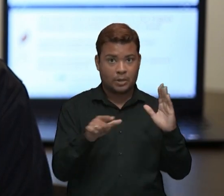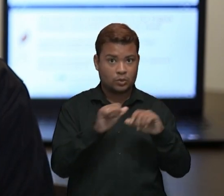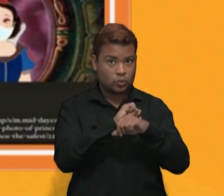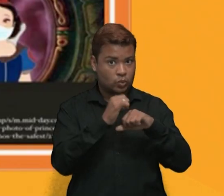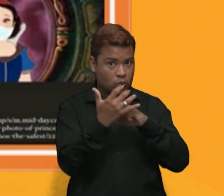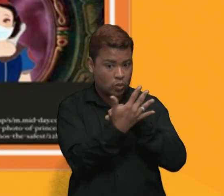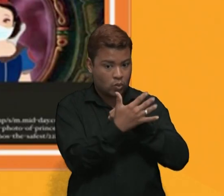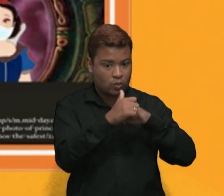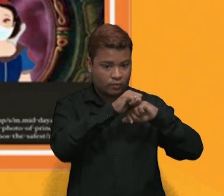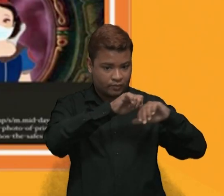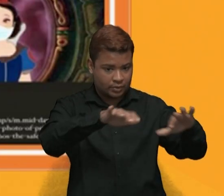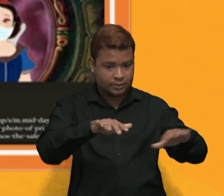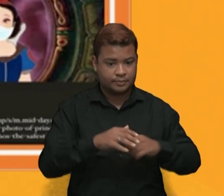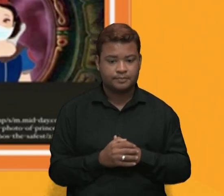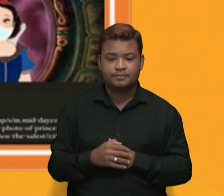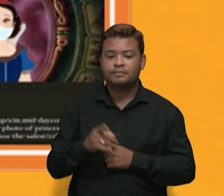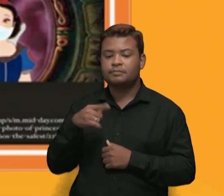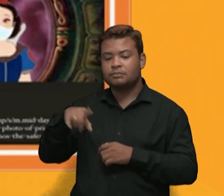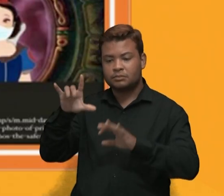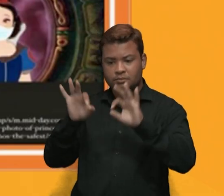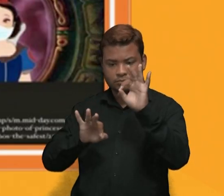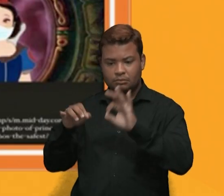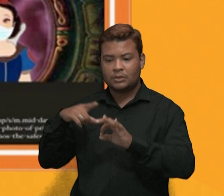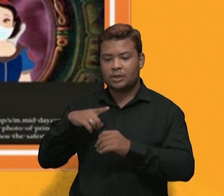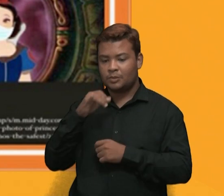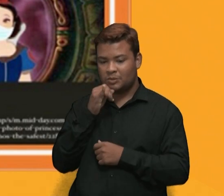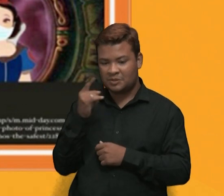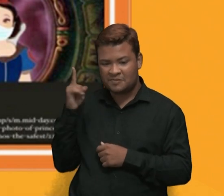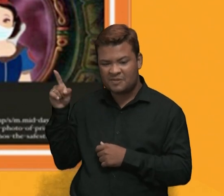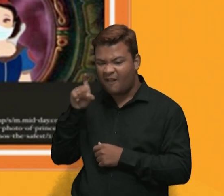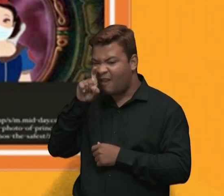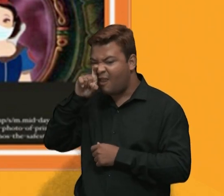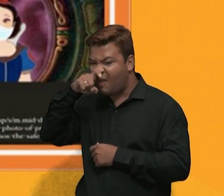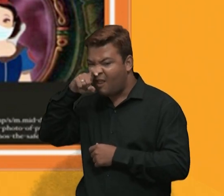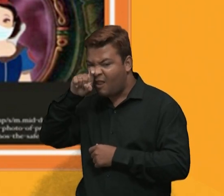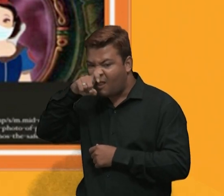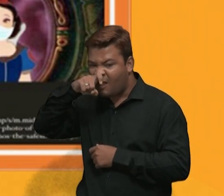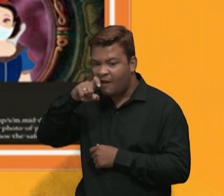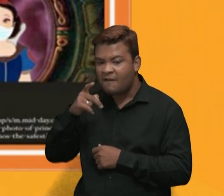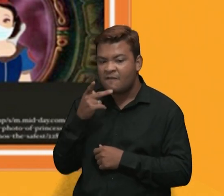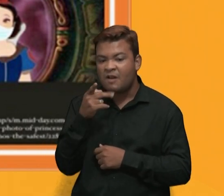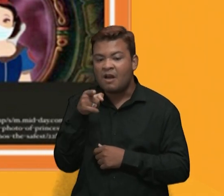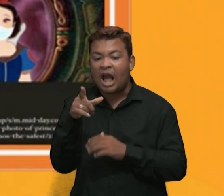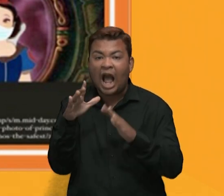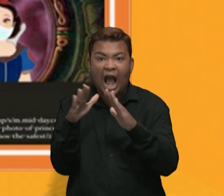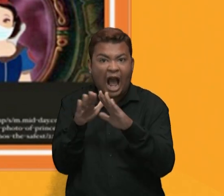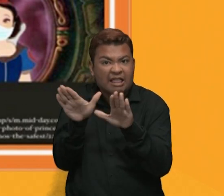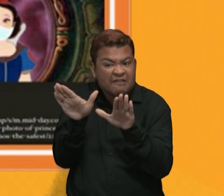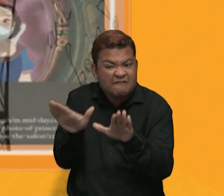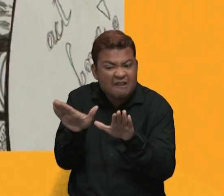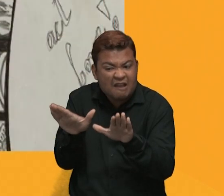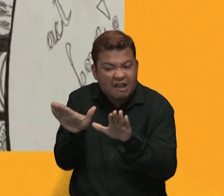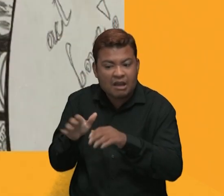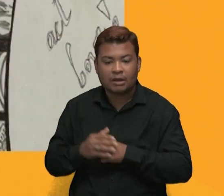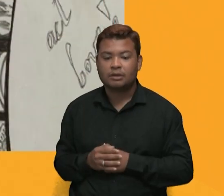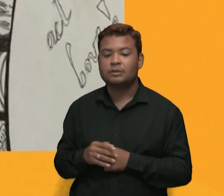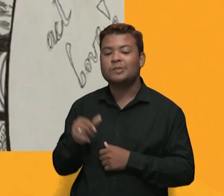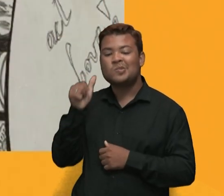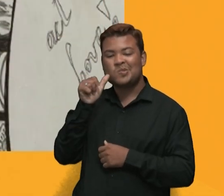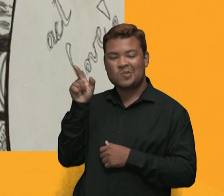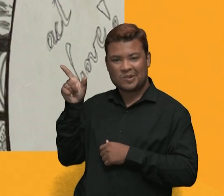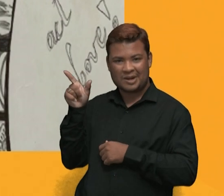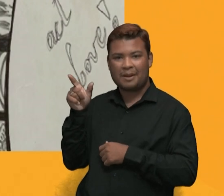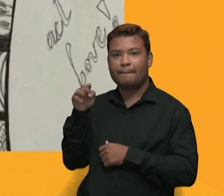pandemia. Então, eles fizeram um pôster, por exemplo, da bruxa falando para eles ficarem em casa, da Branca de Neve